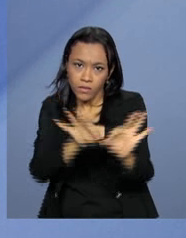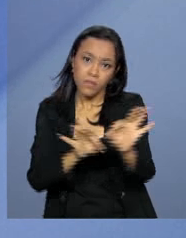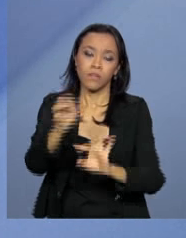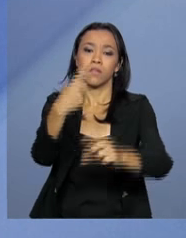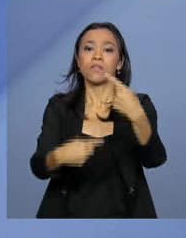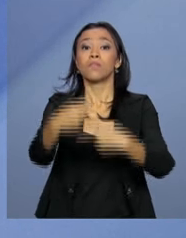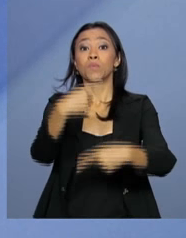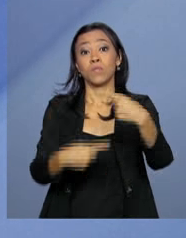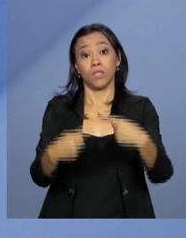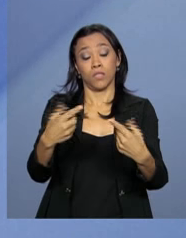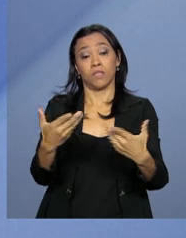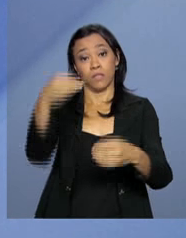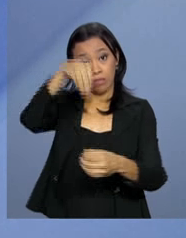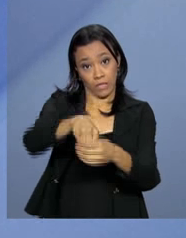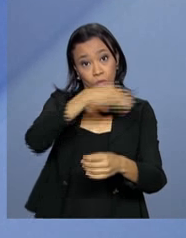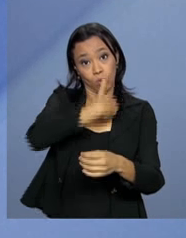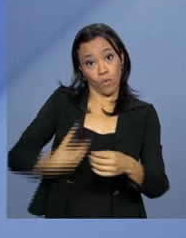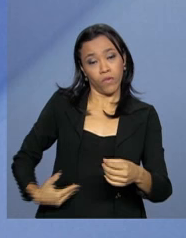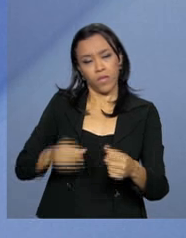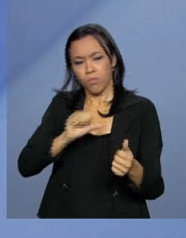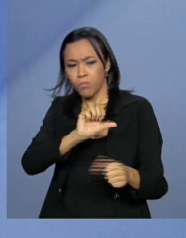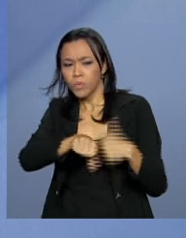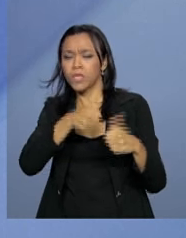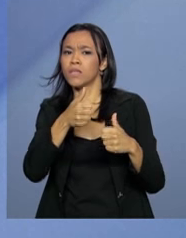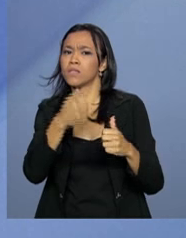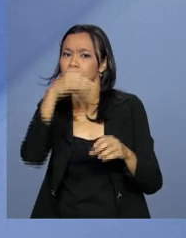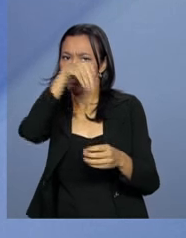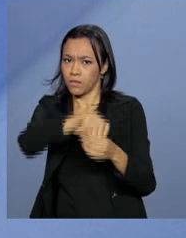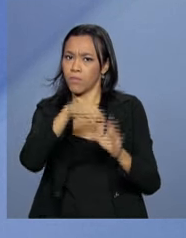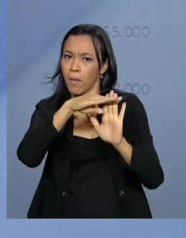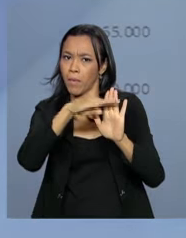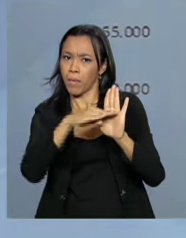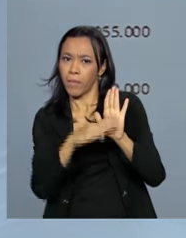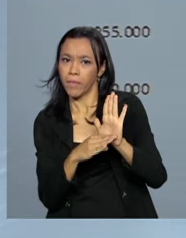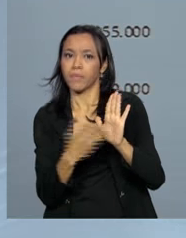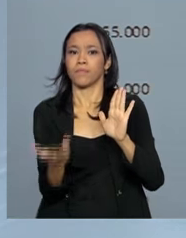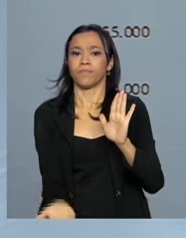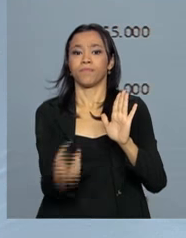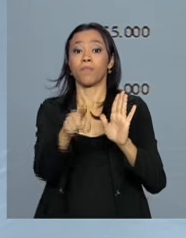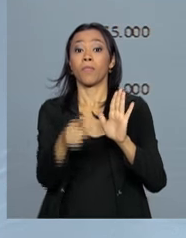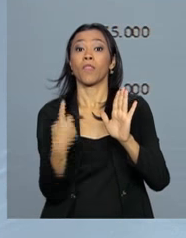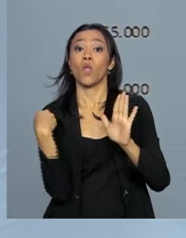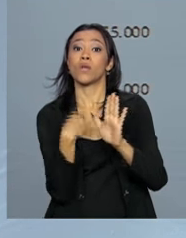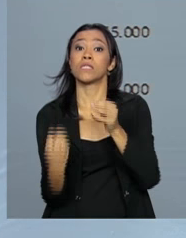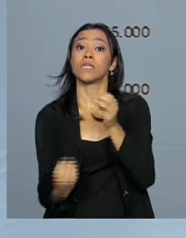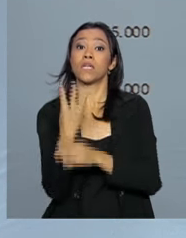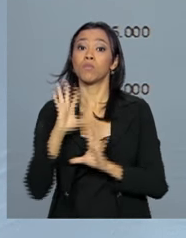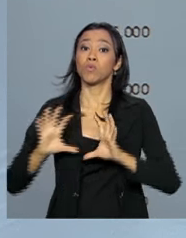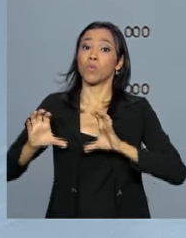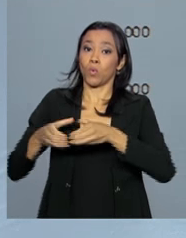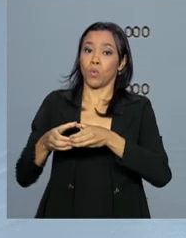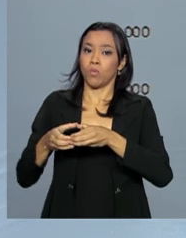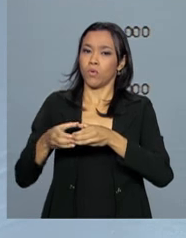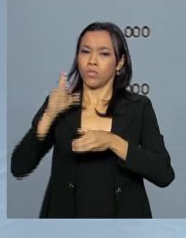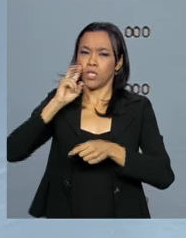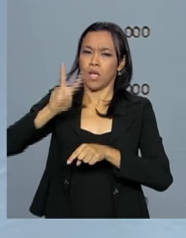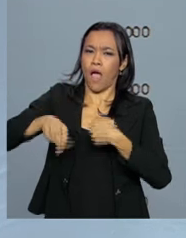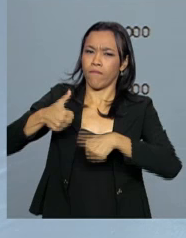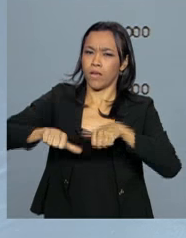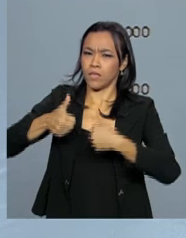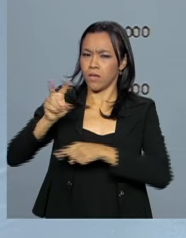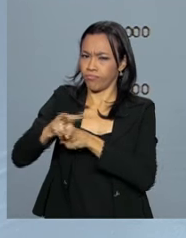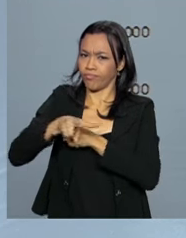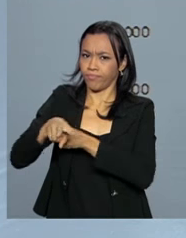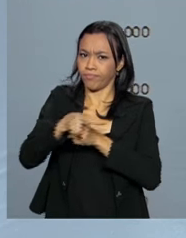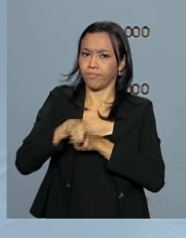públicas, alterações nos programas. Nós criamos o Comitê de Monitoramento e Avaliação das